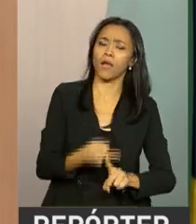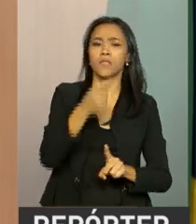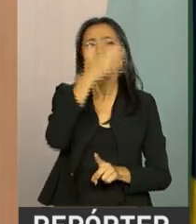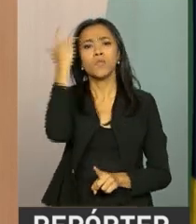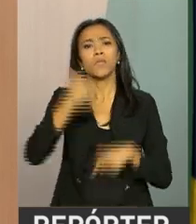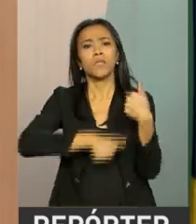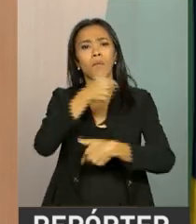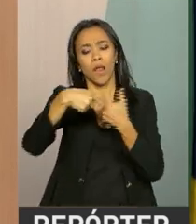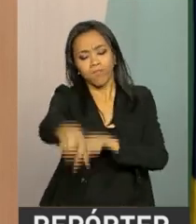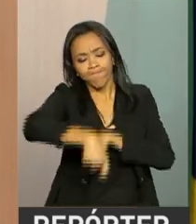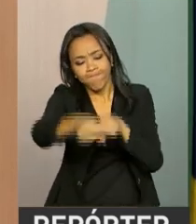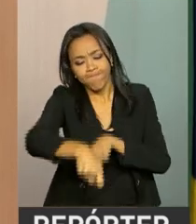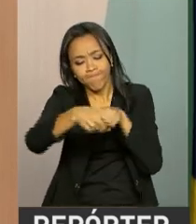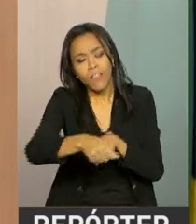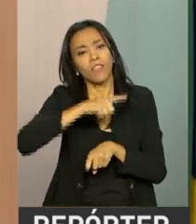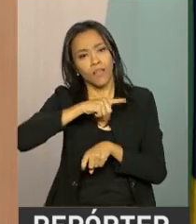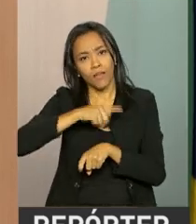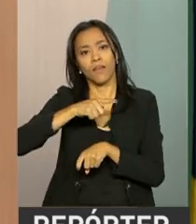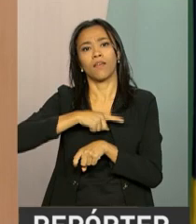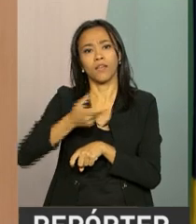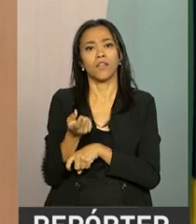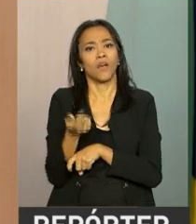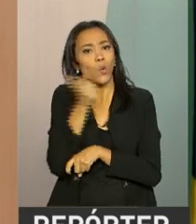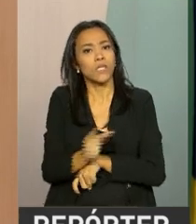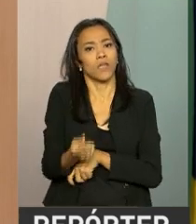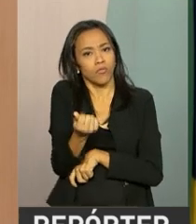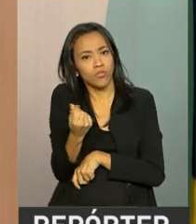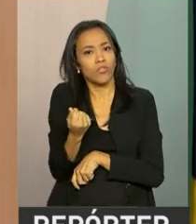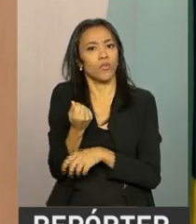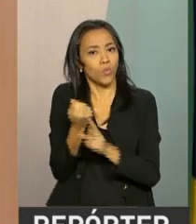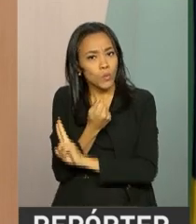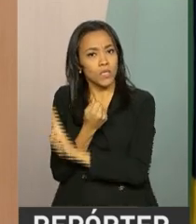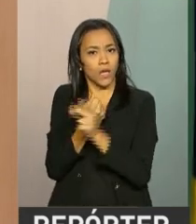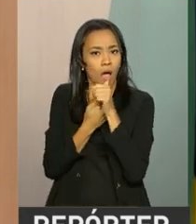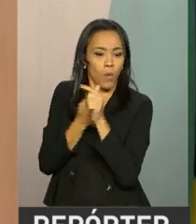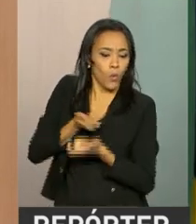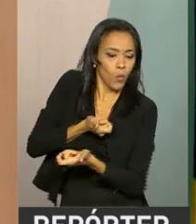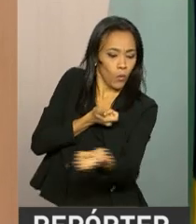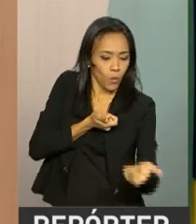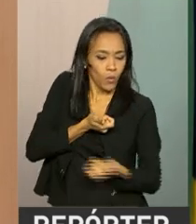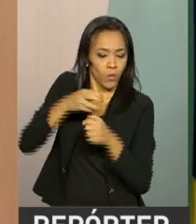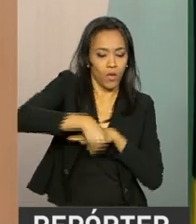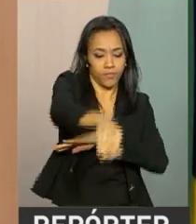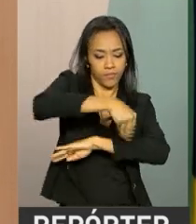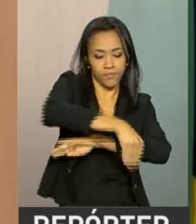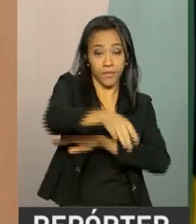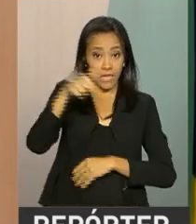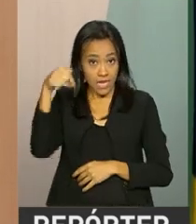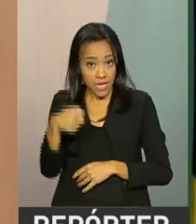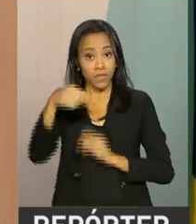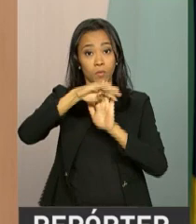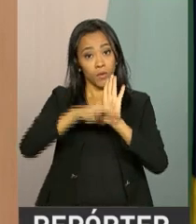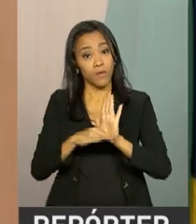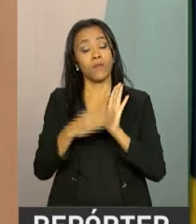trabalhadora rural possa ter renda, para se rentabilizar. E este é um programa que o governo